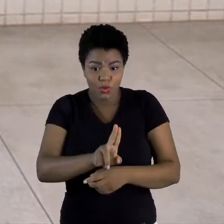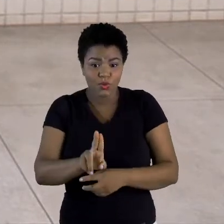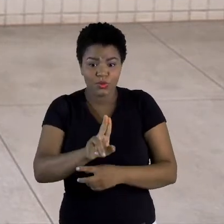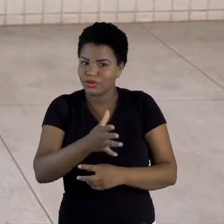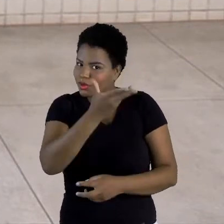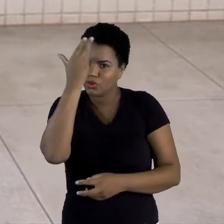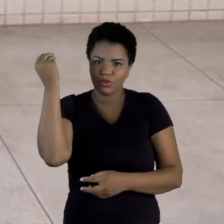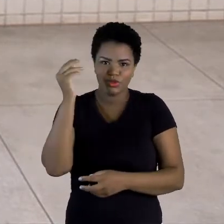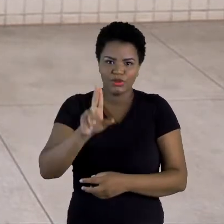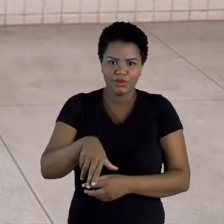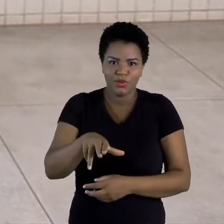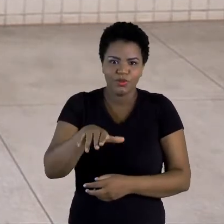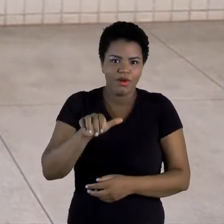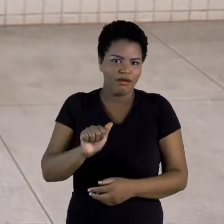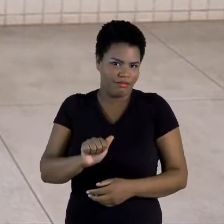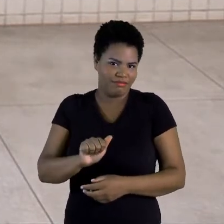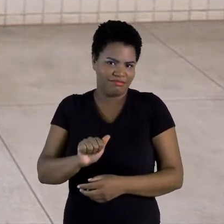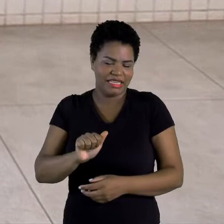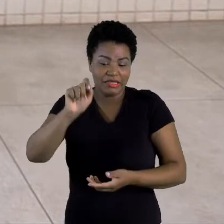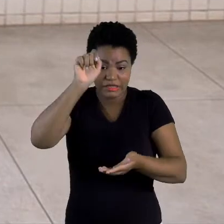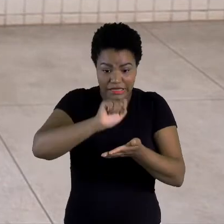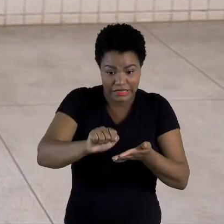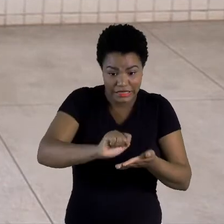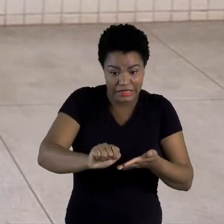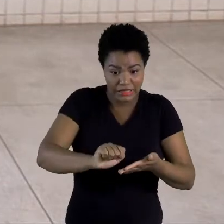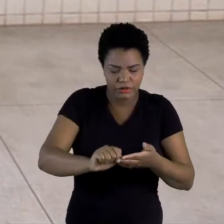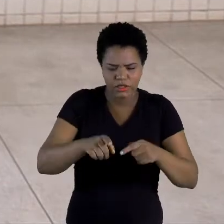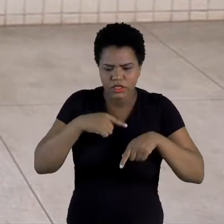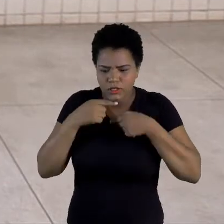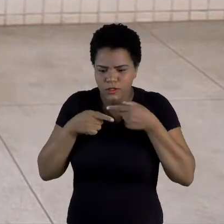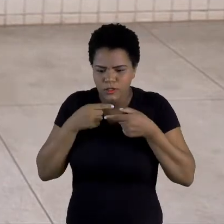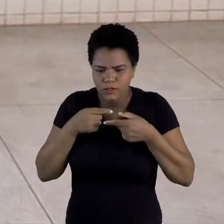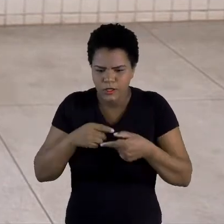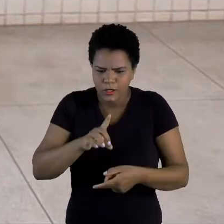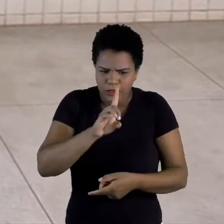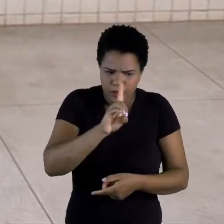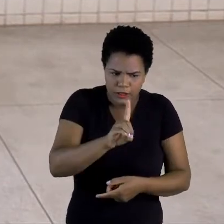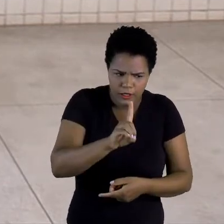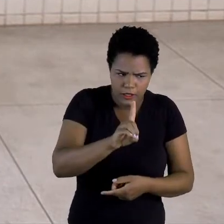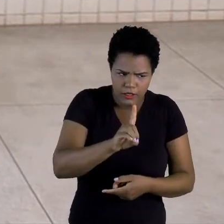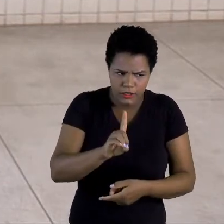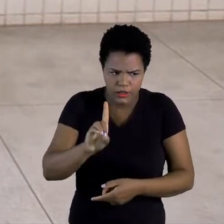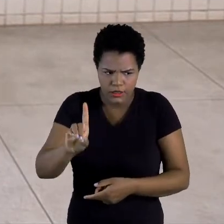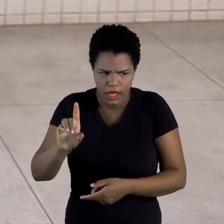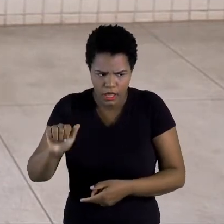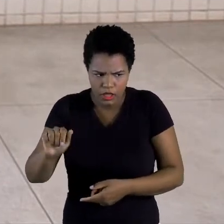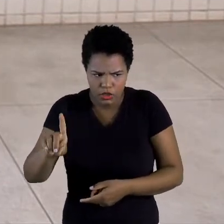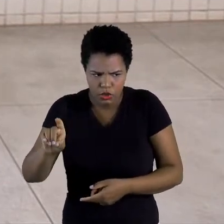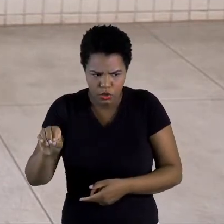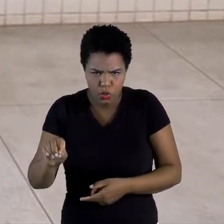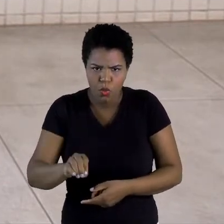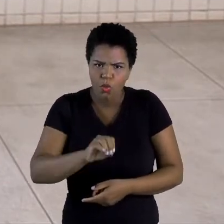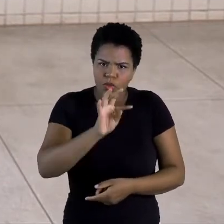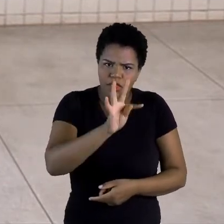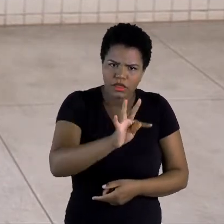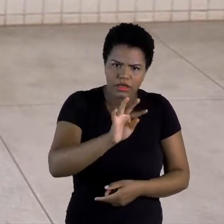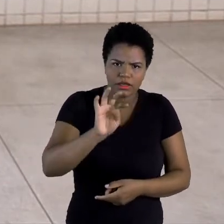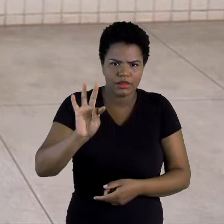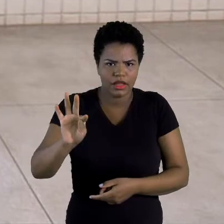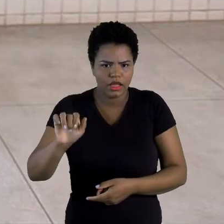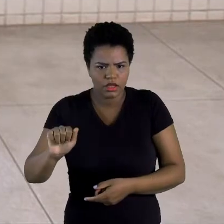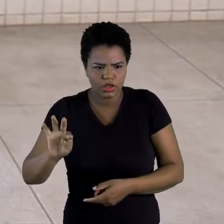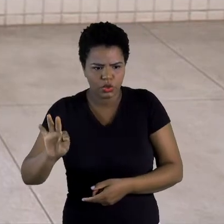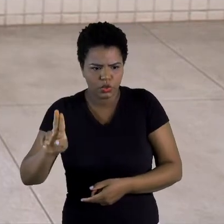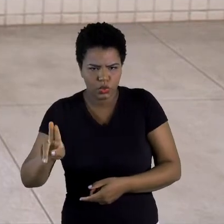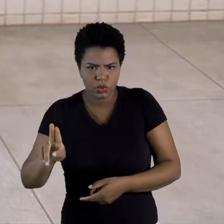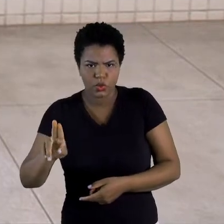que você for escrever e você ficar na dúvida, você fala é D de dado ou T de tatu? E quando você praticar,